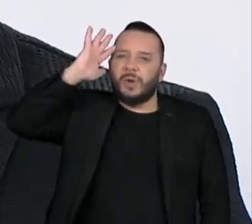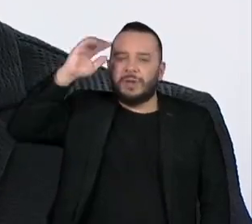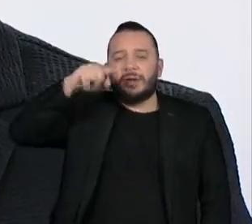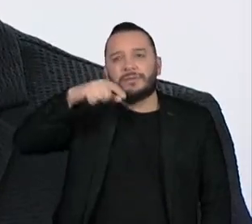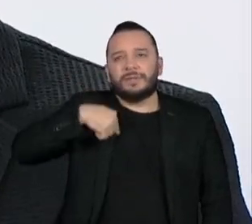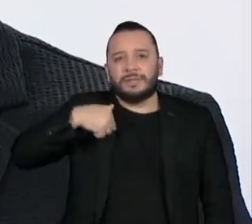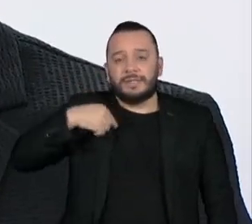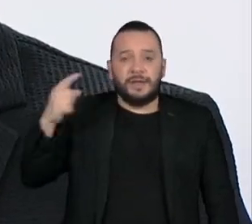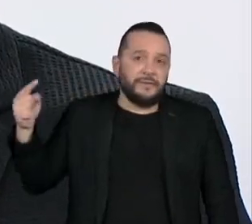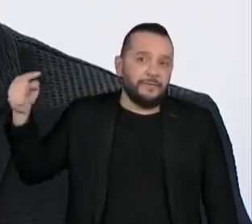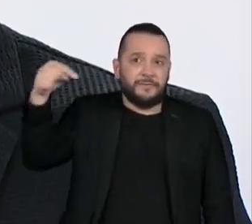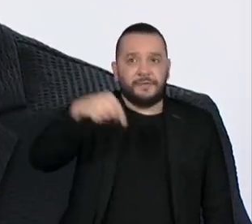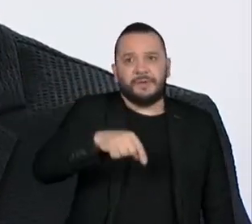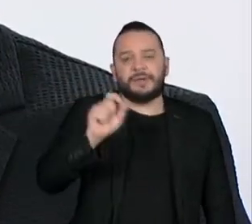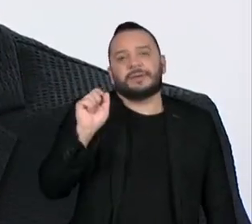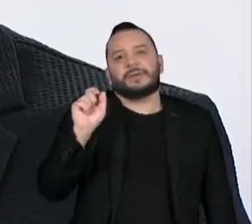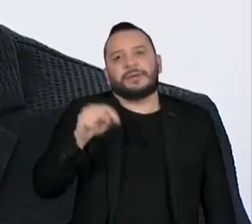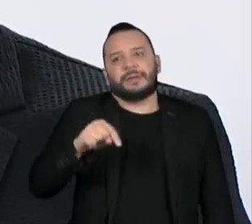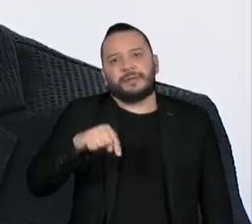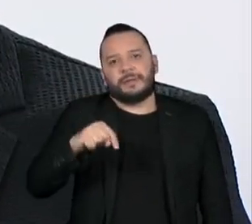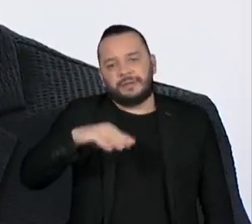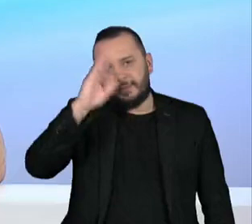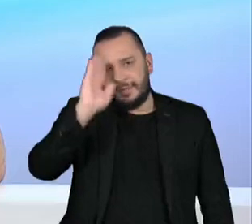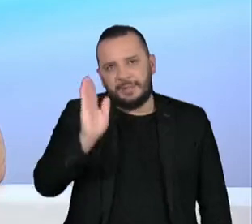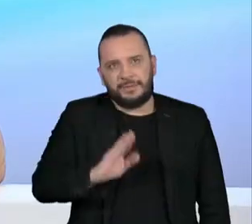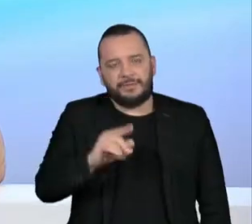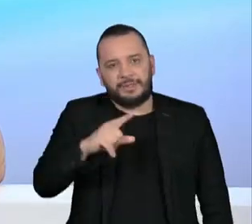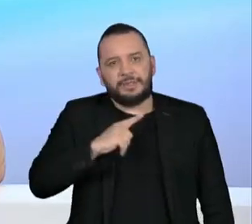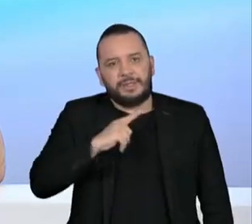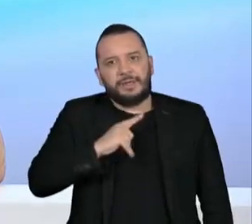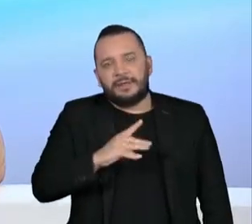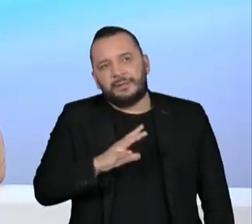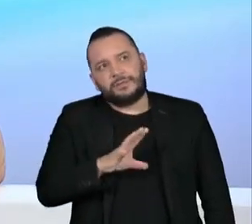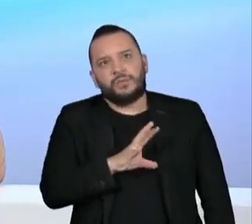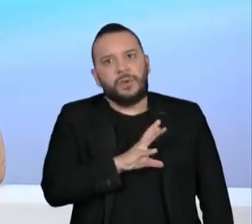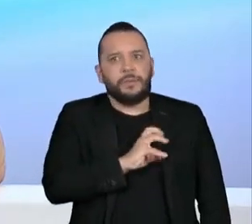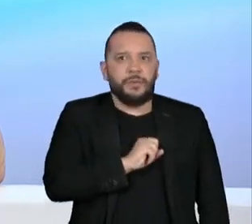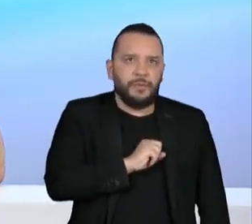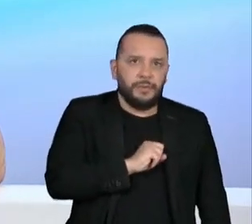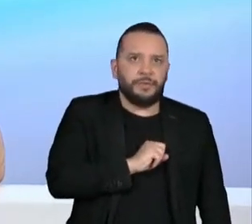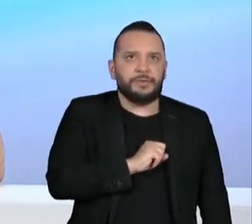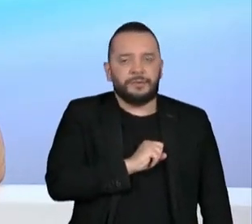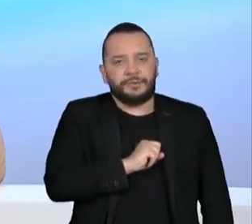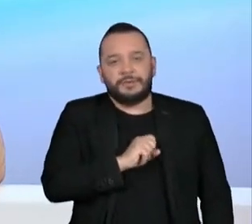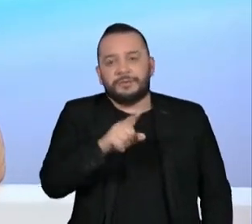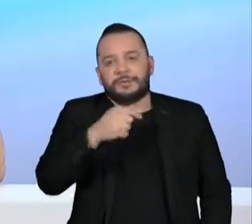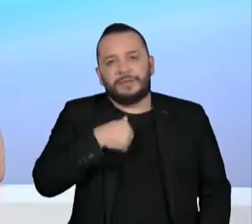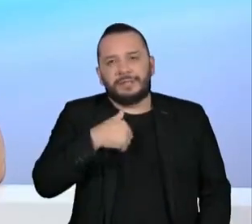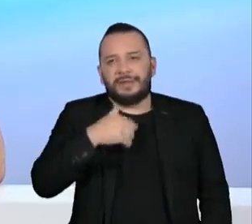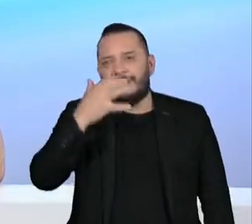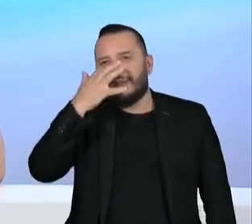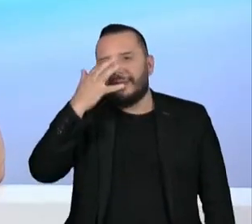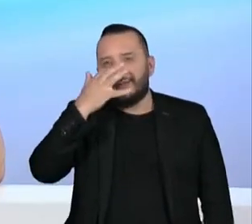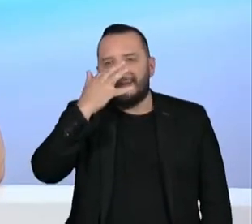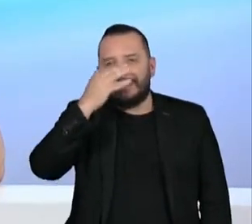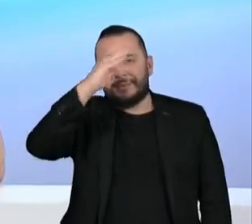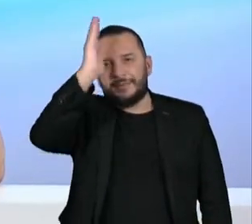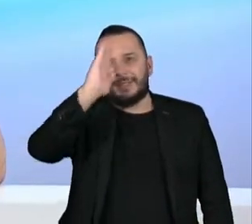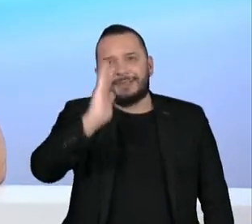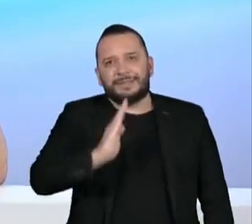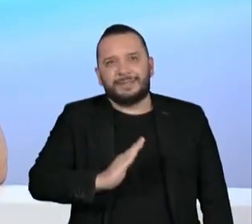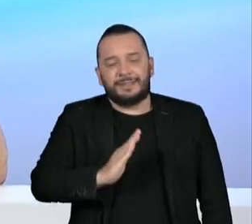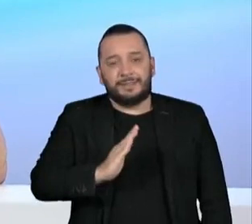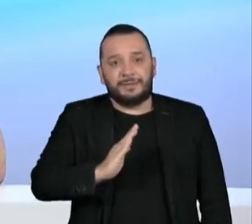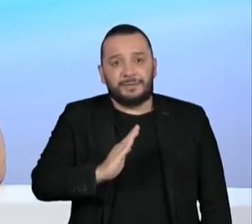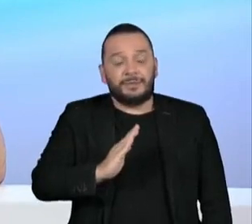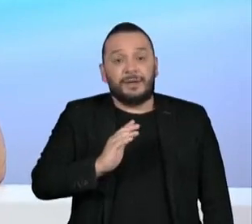tem um amor, uma relação encantada, apaixonada pelo Brasil. E eu